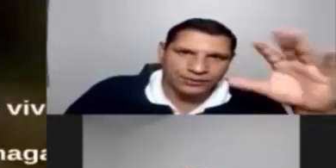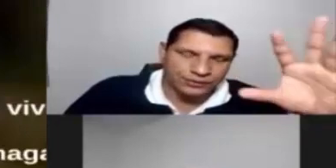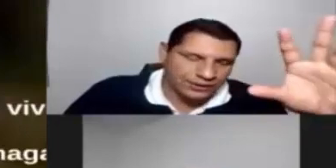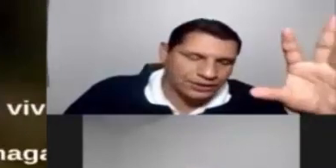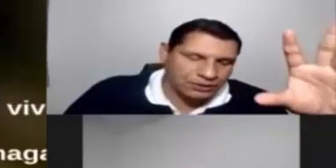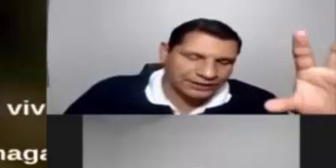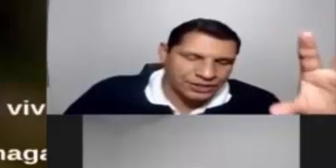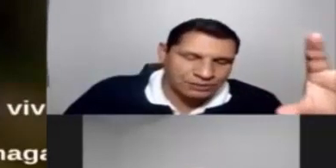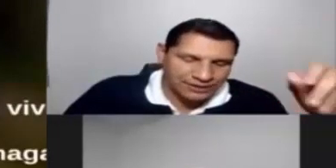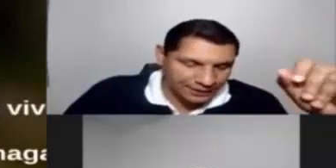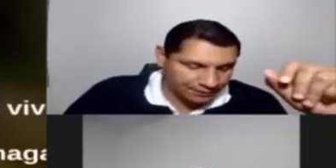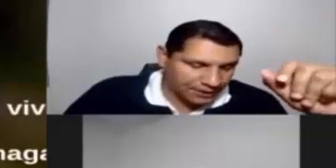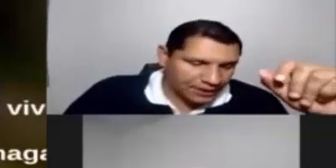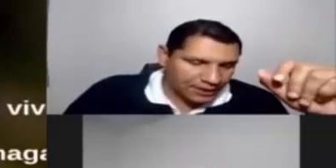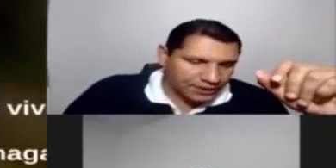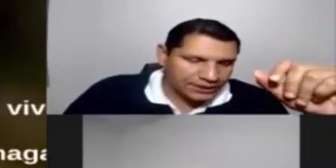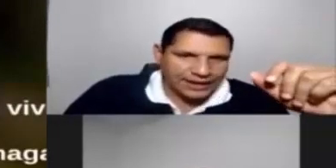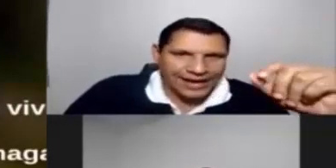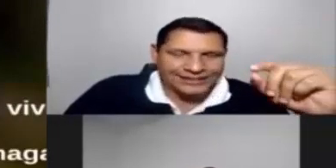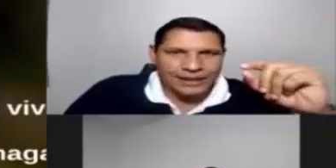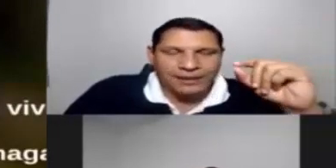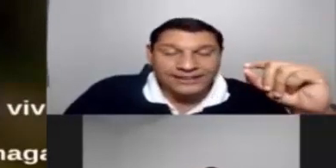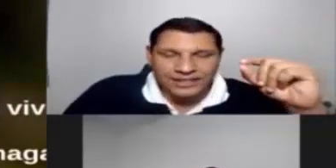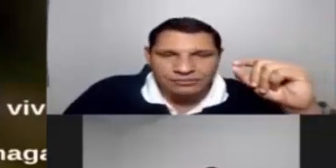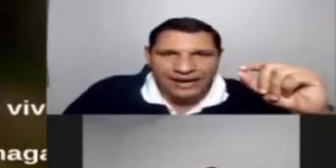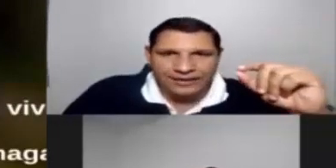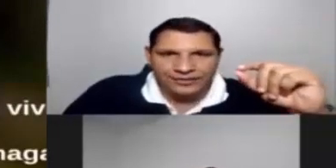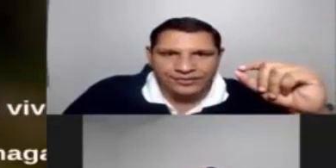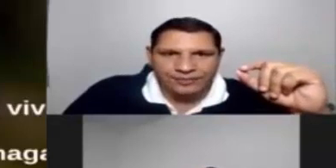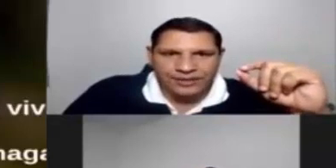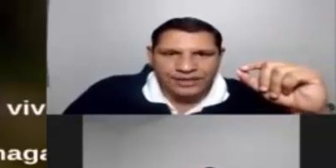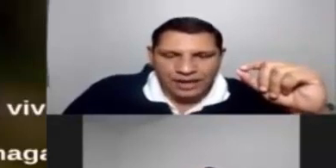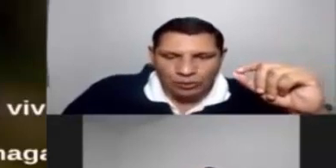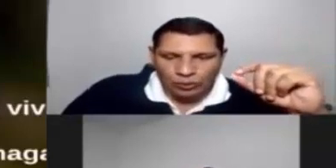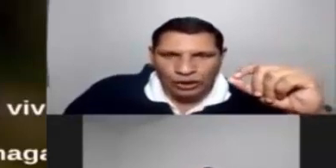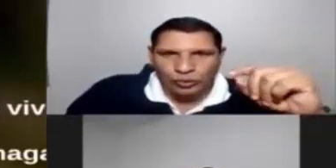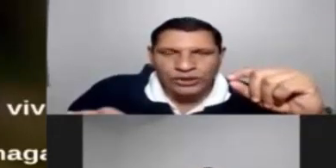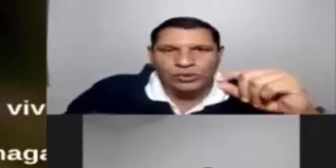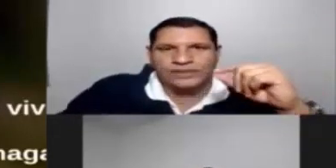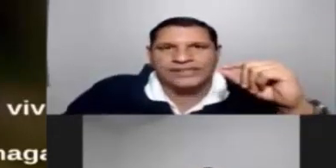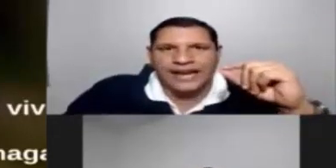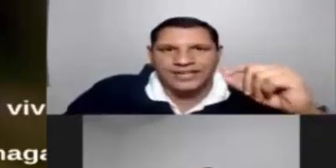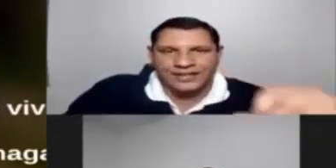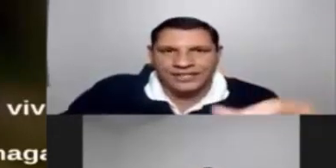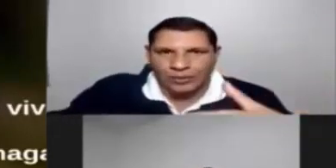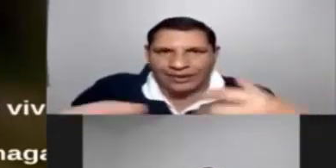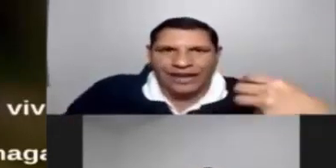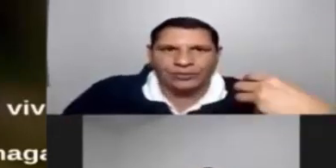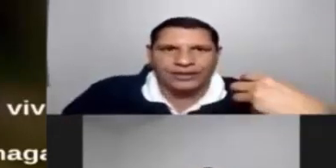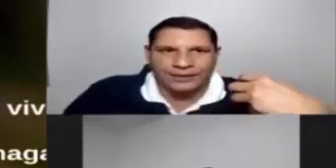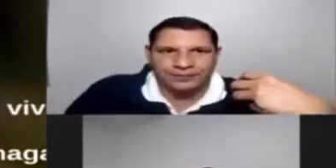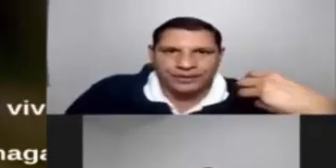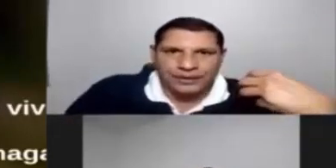Ele explica da seguinte maneira. Que as lembranças mais... O nosso inconsciente, ele deixa